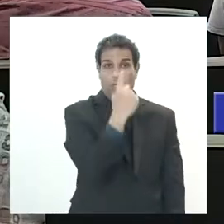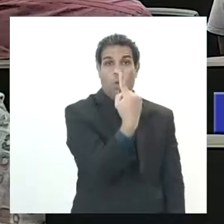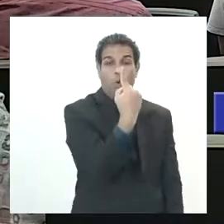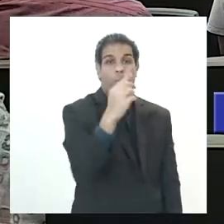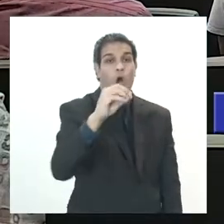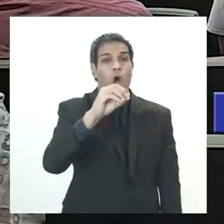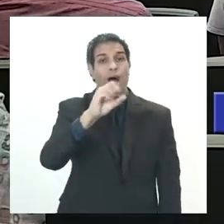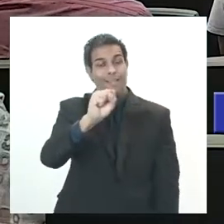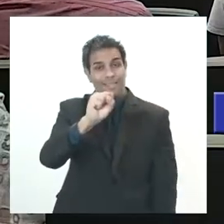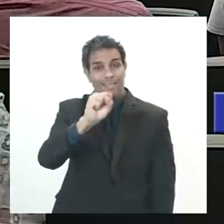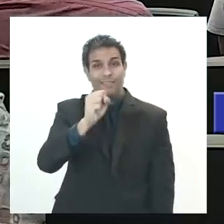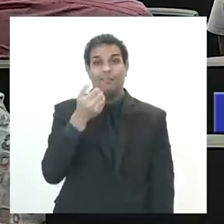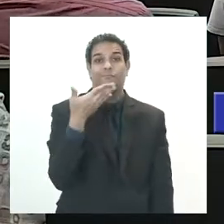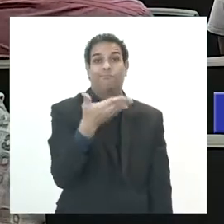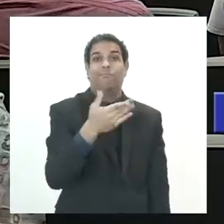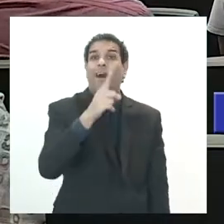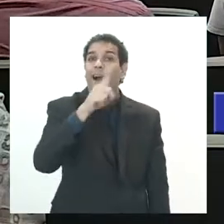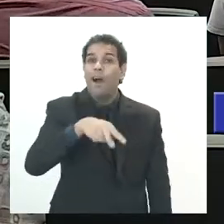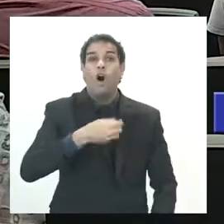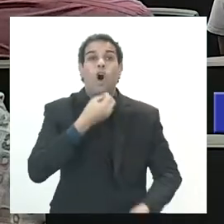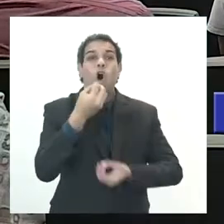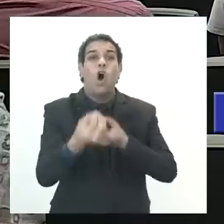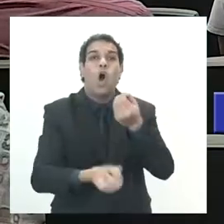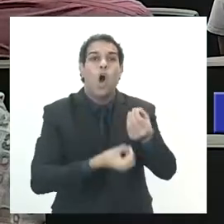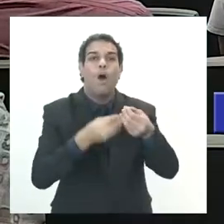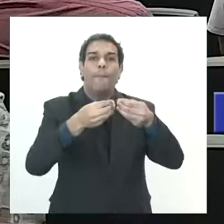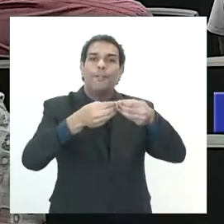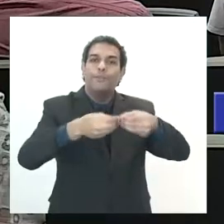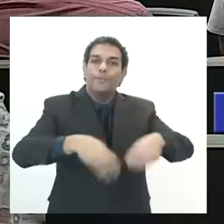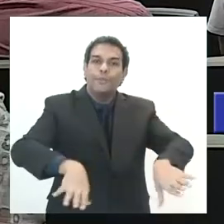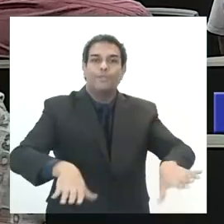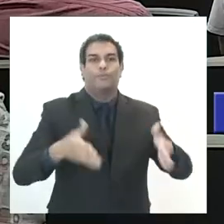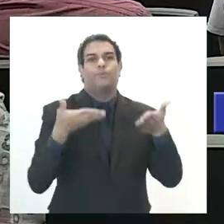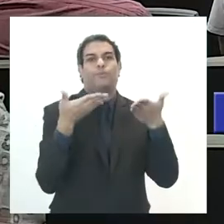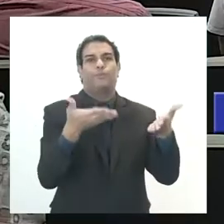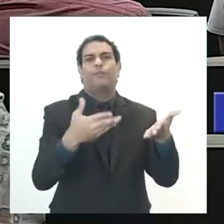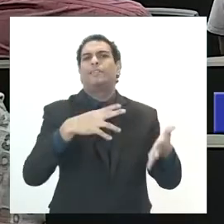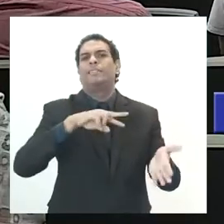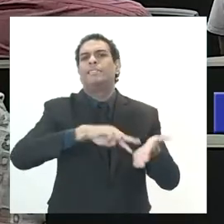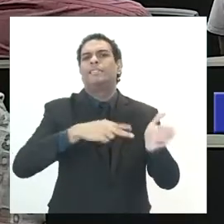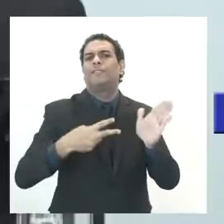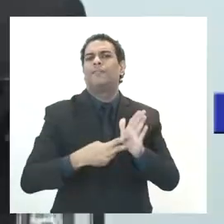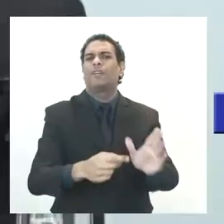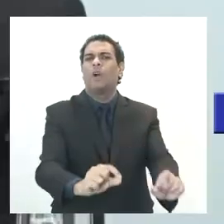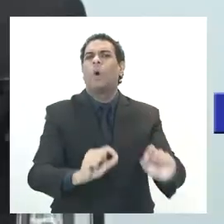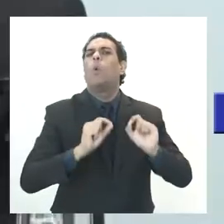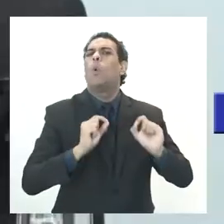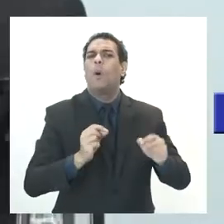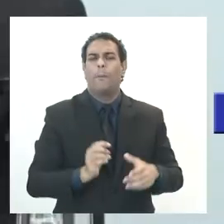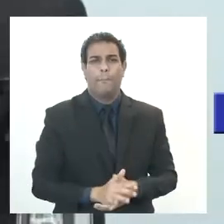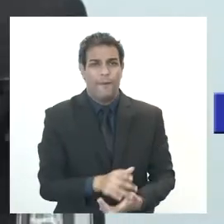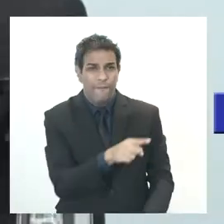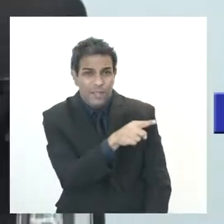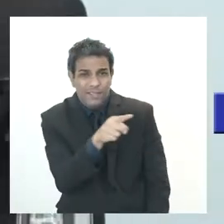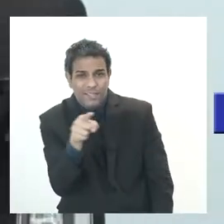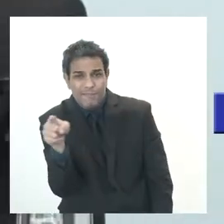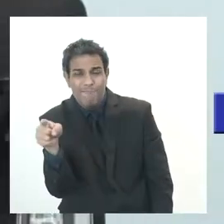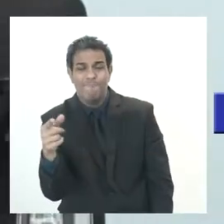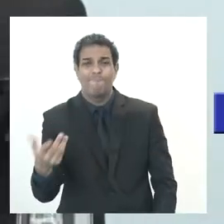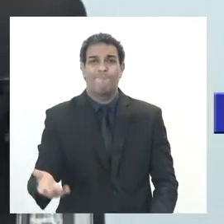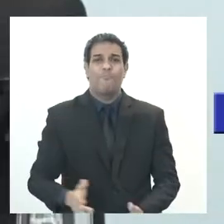S Então essas formas de precarização significam você